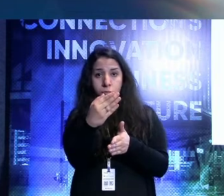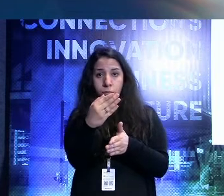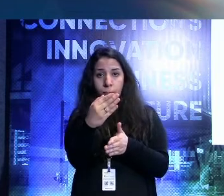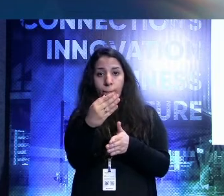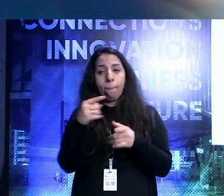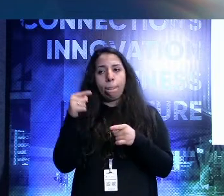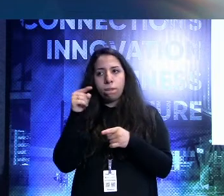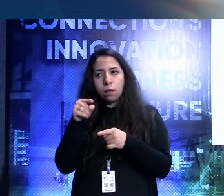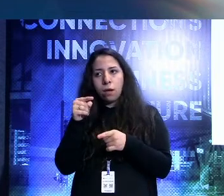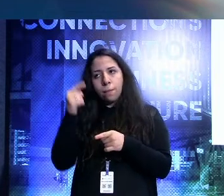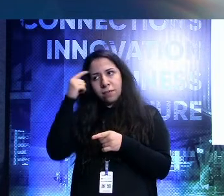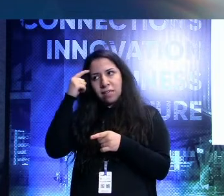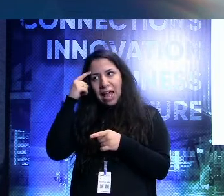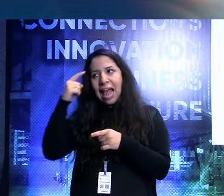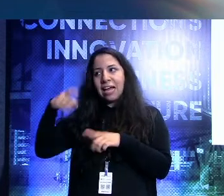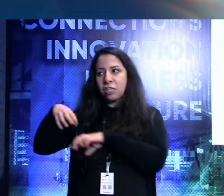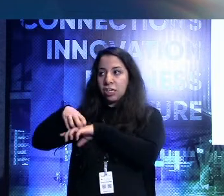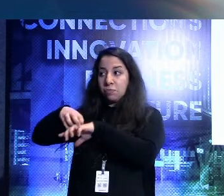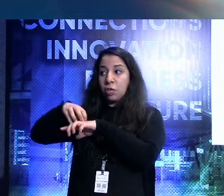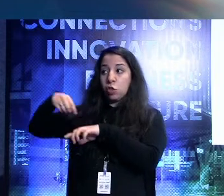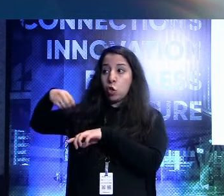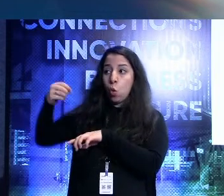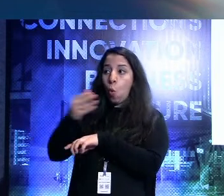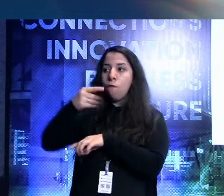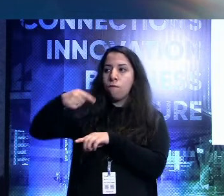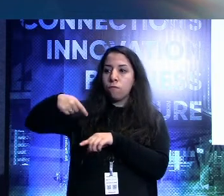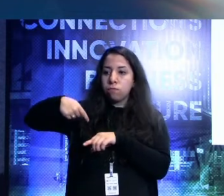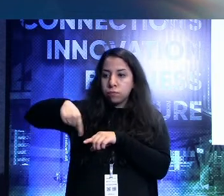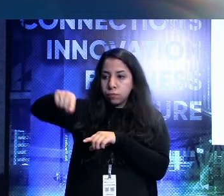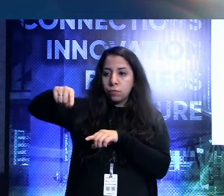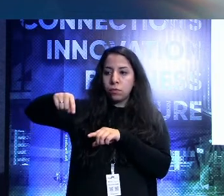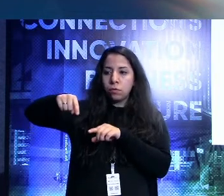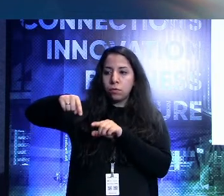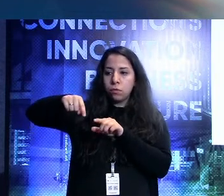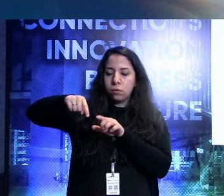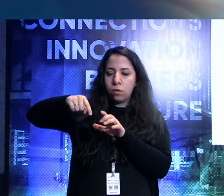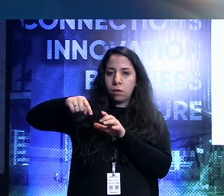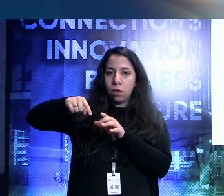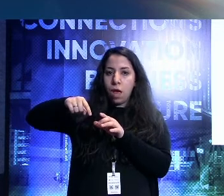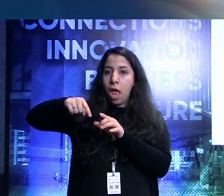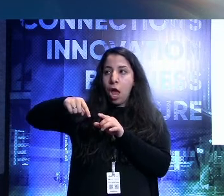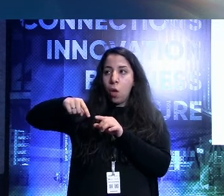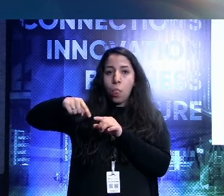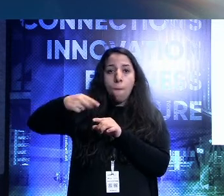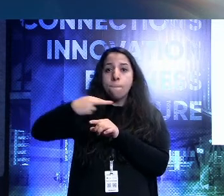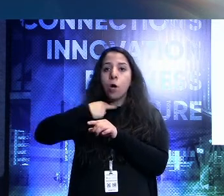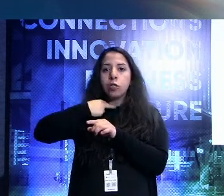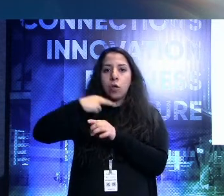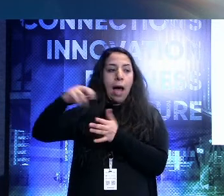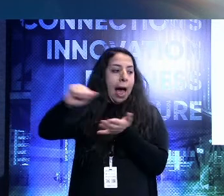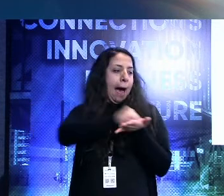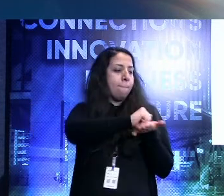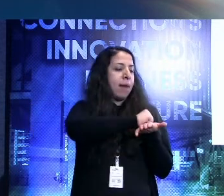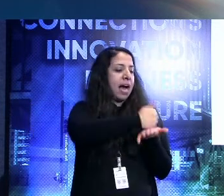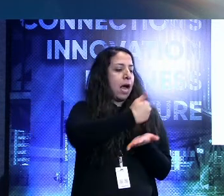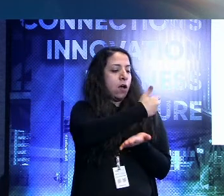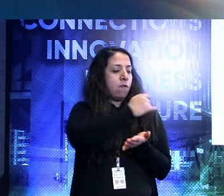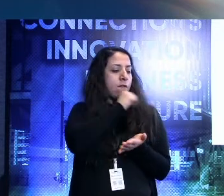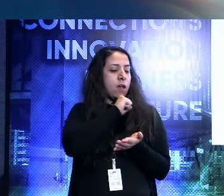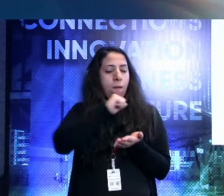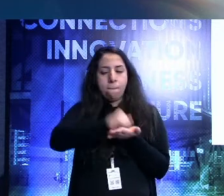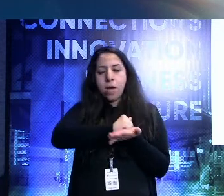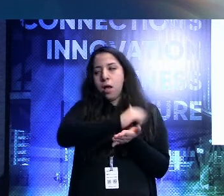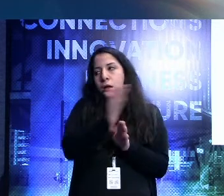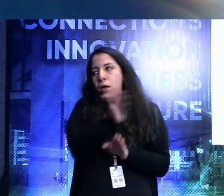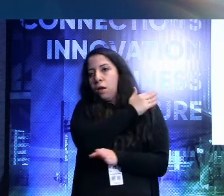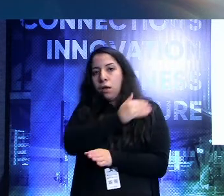através de um meio de transporte novo que eu estou clicando ali, eu não deveria quebrar os antigos que eu já tenho. Imagina você está entrando com, sei lá, vou